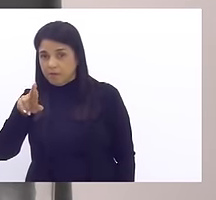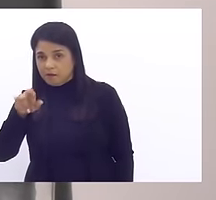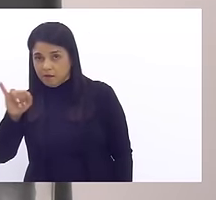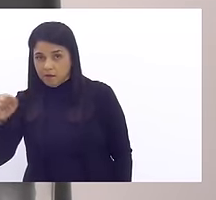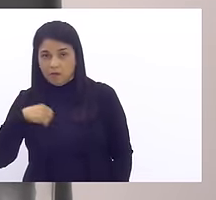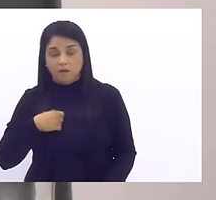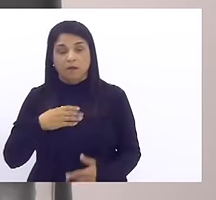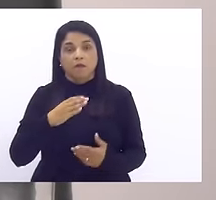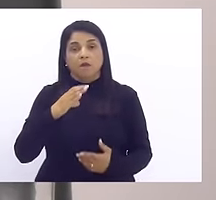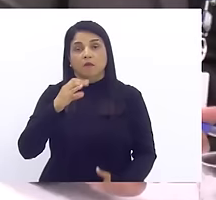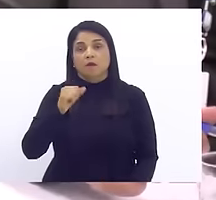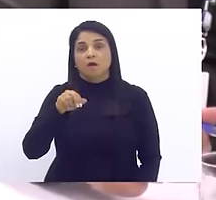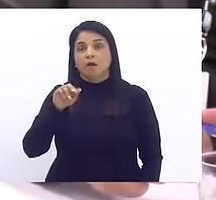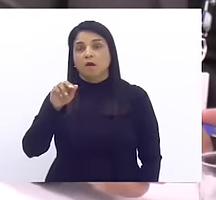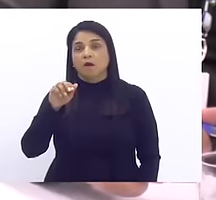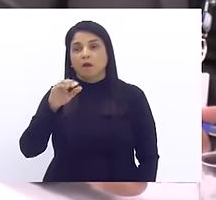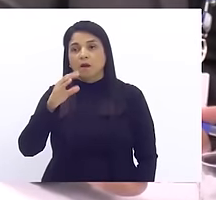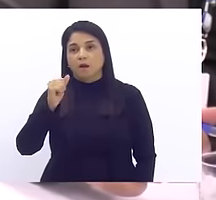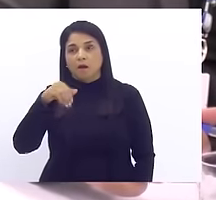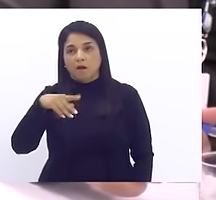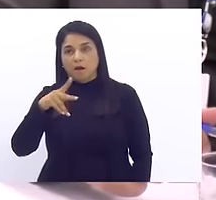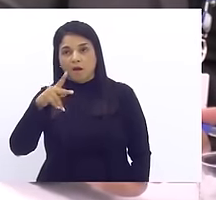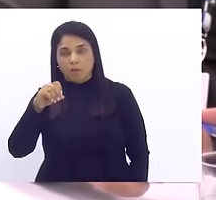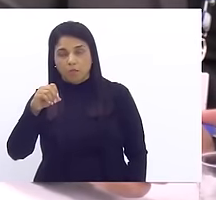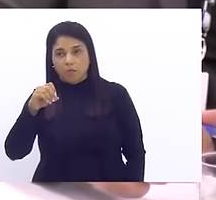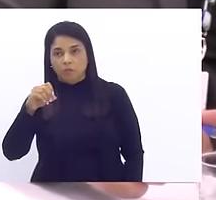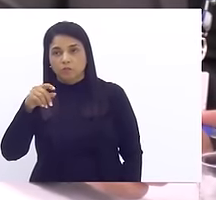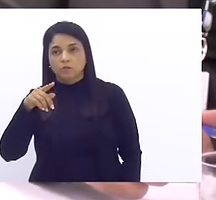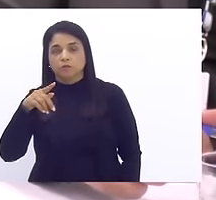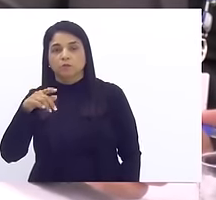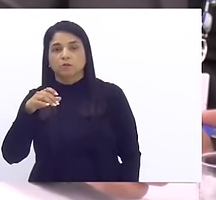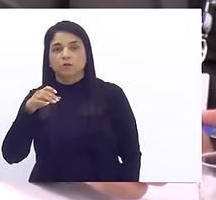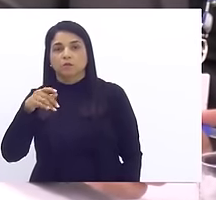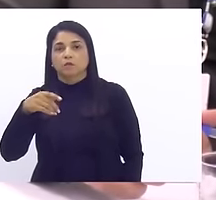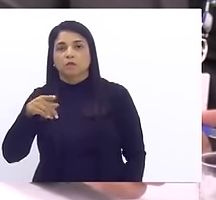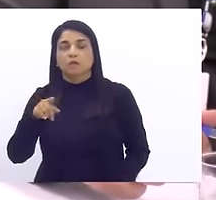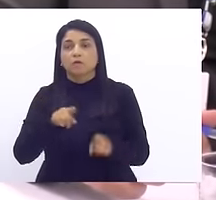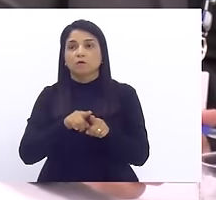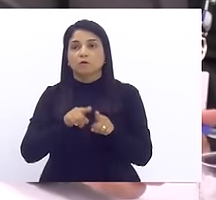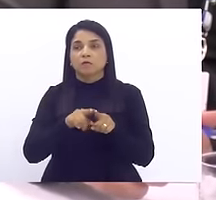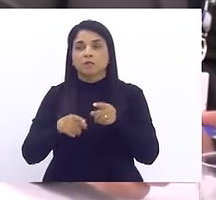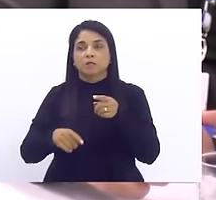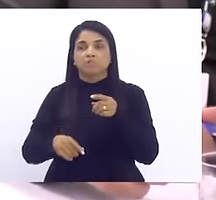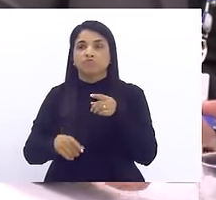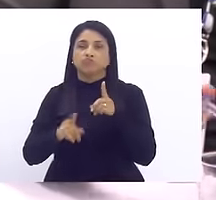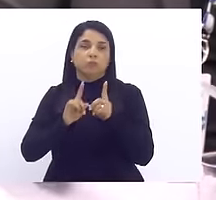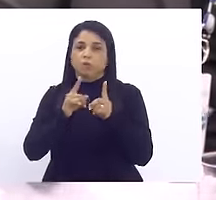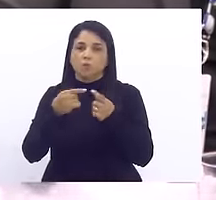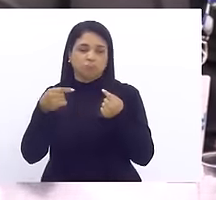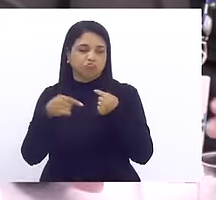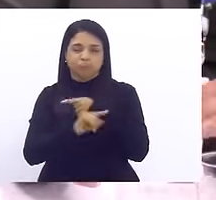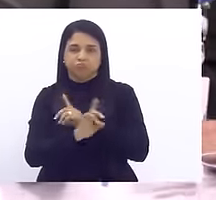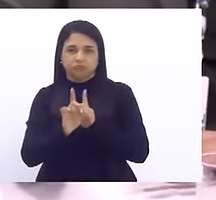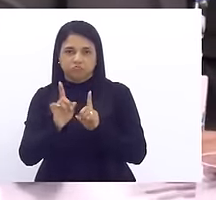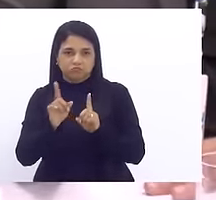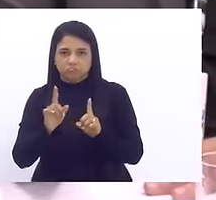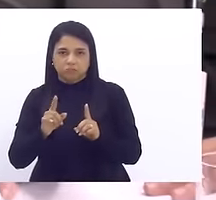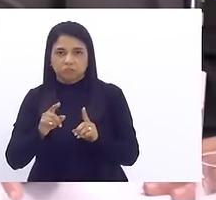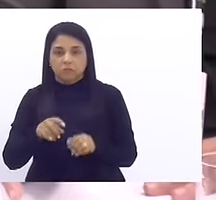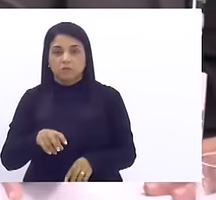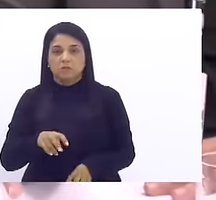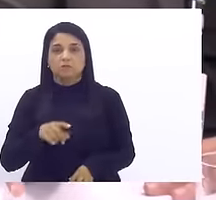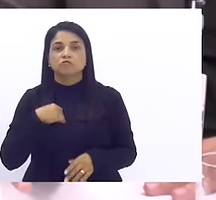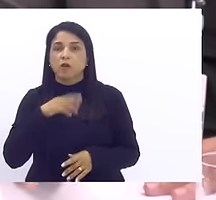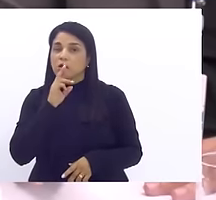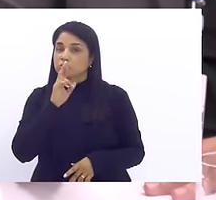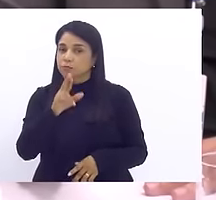dos Goytacazes não faz parte Vargem Grande Engenho da Rainha e vassouras não não inclusive nós respondemos já a